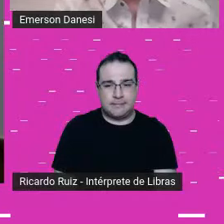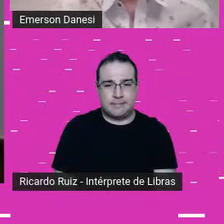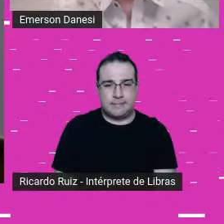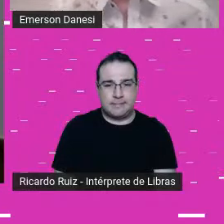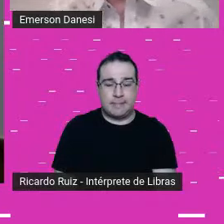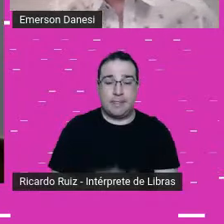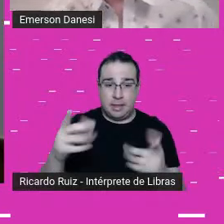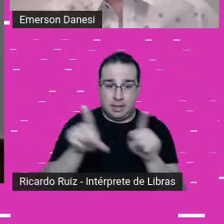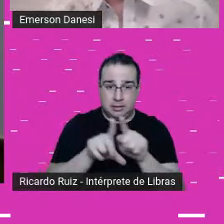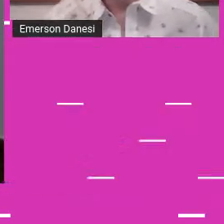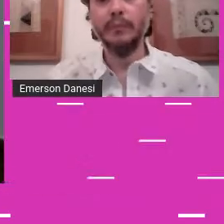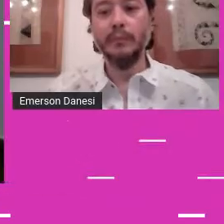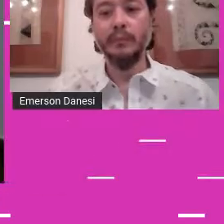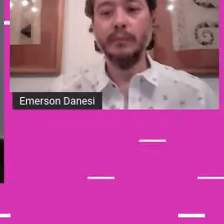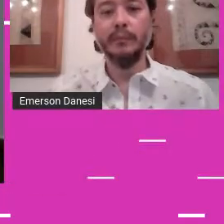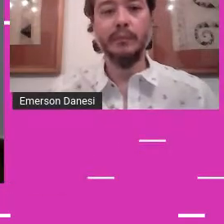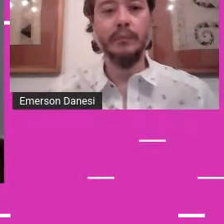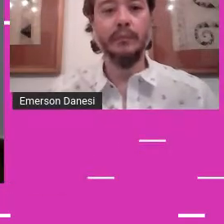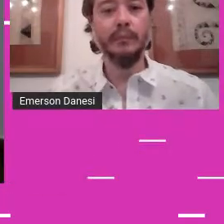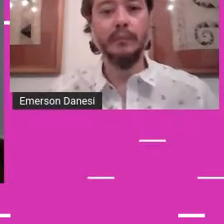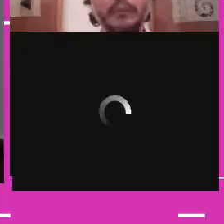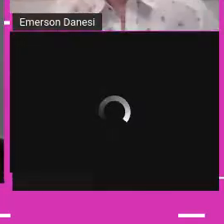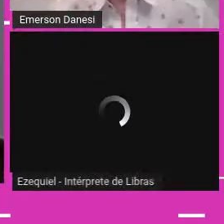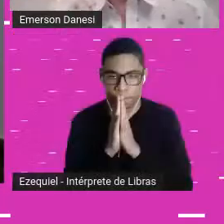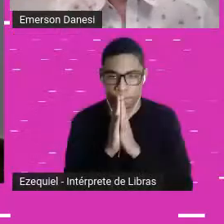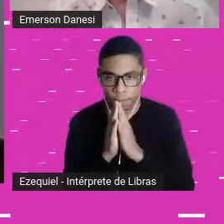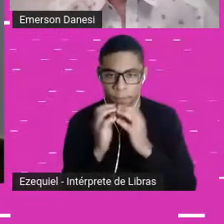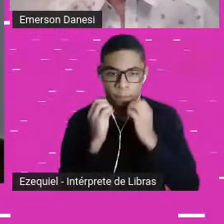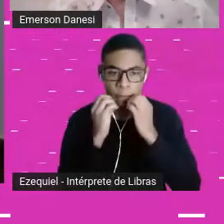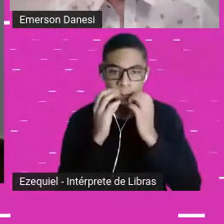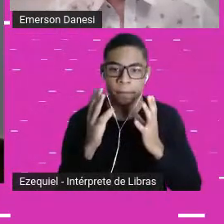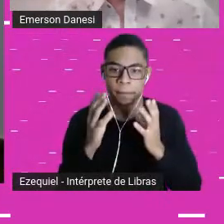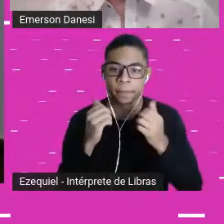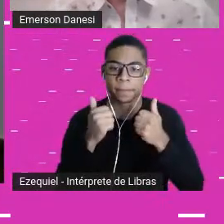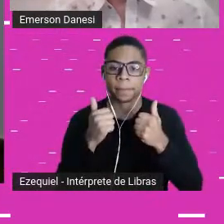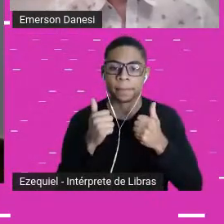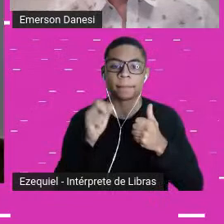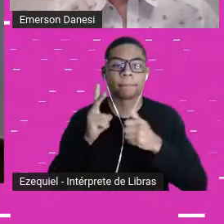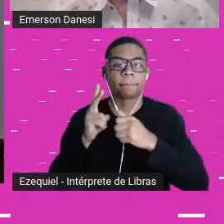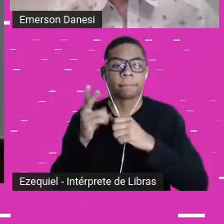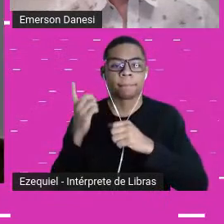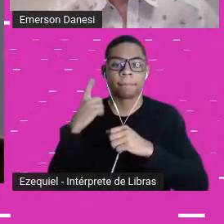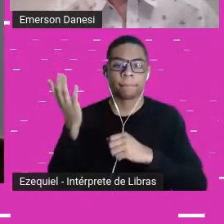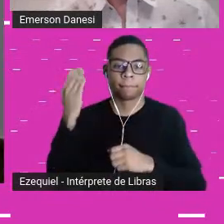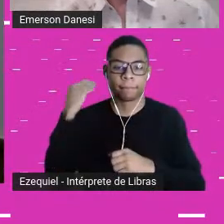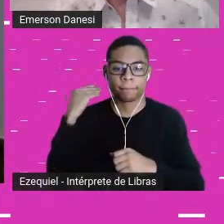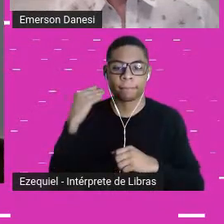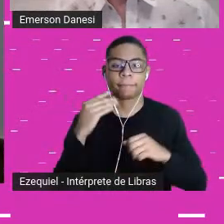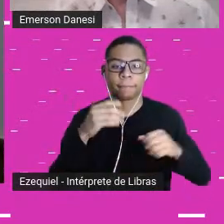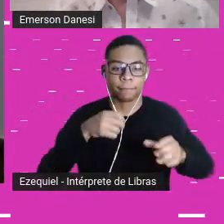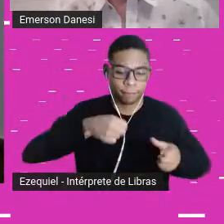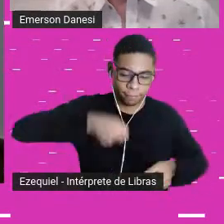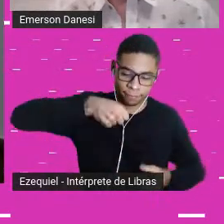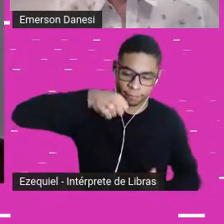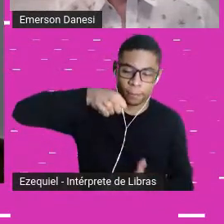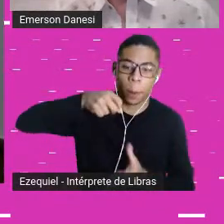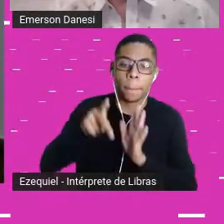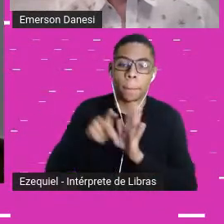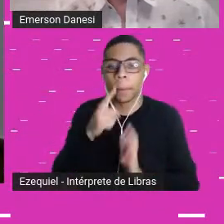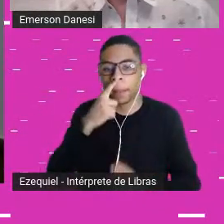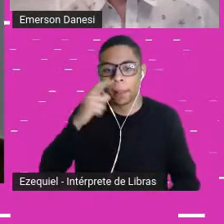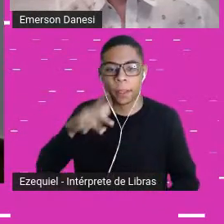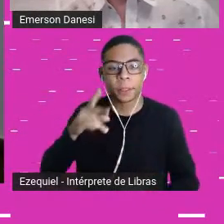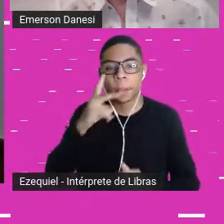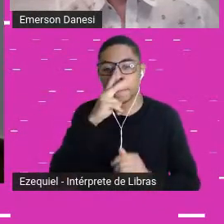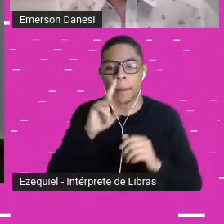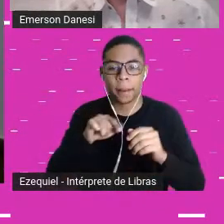A escolha do couro também, o couro trazia os sacos de lixo, ela se cobria como parte